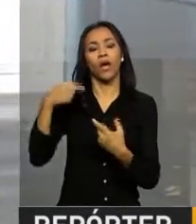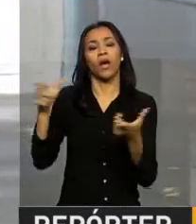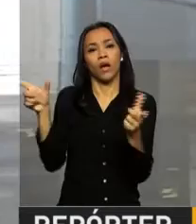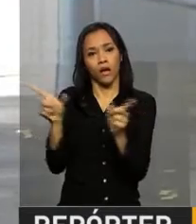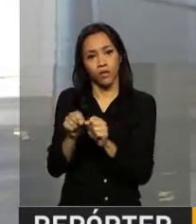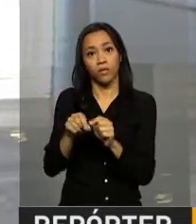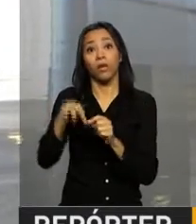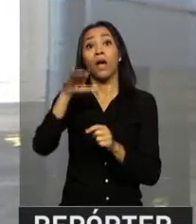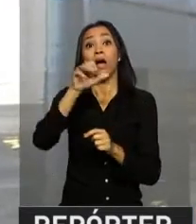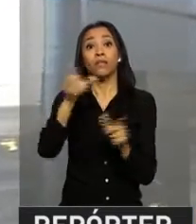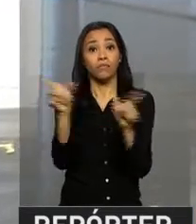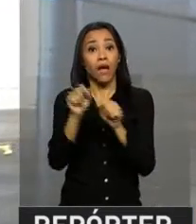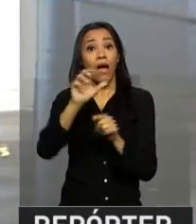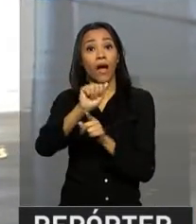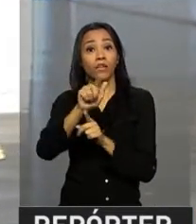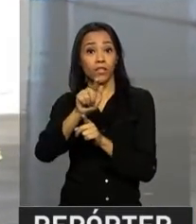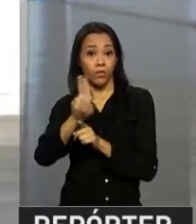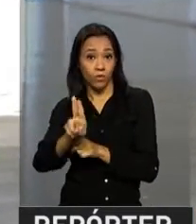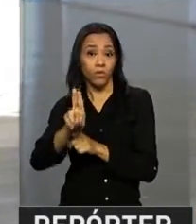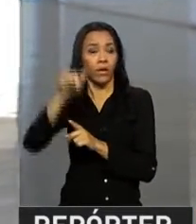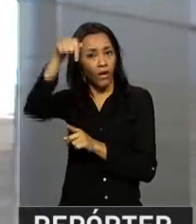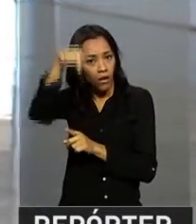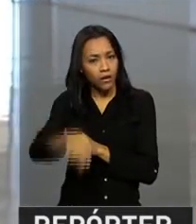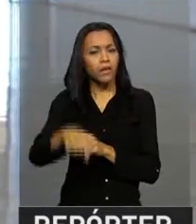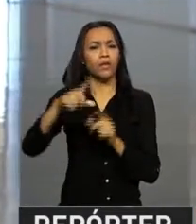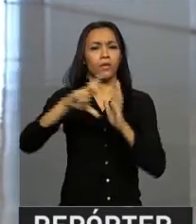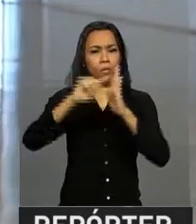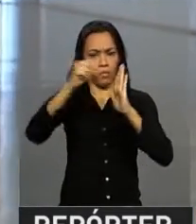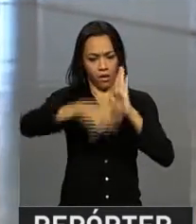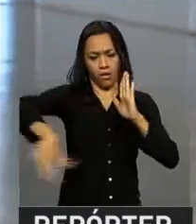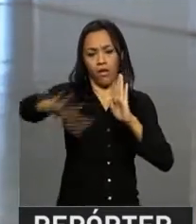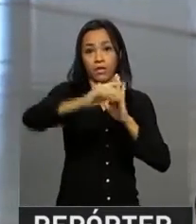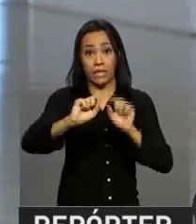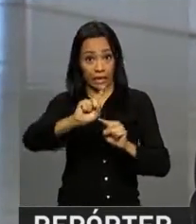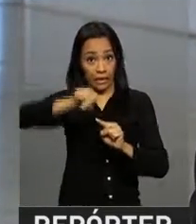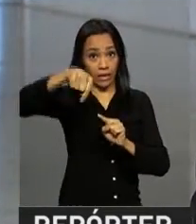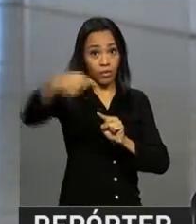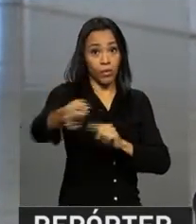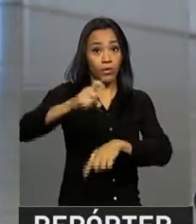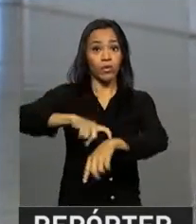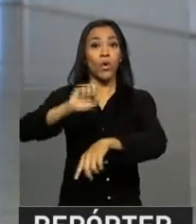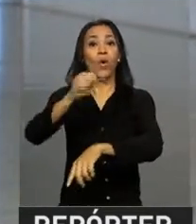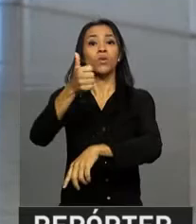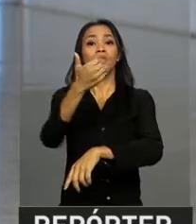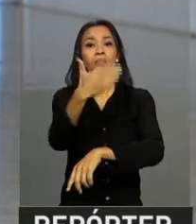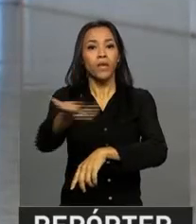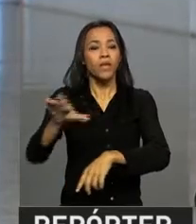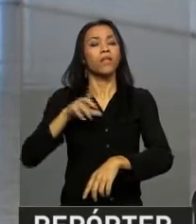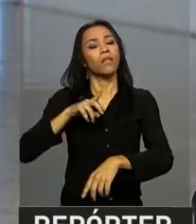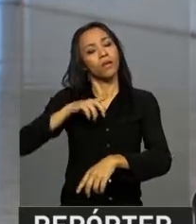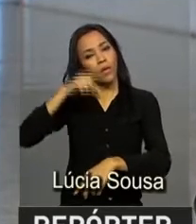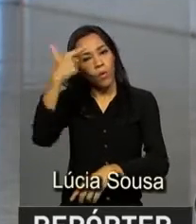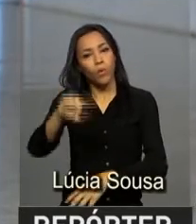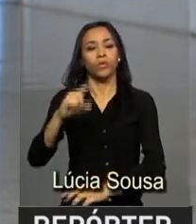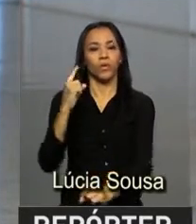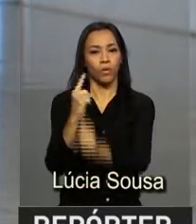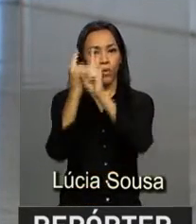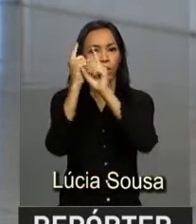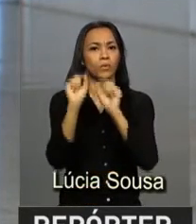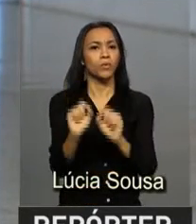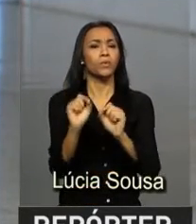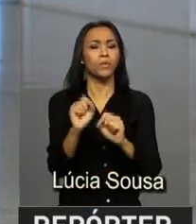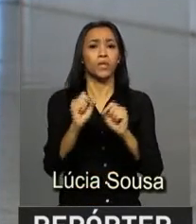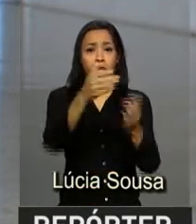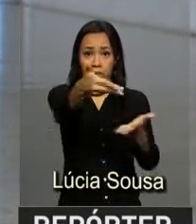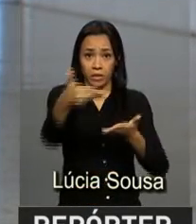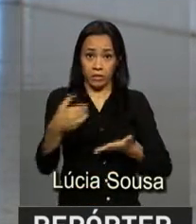Medina Osório, às 11 horas da manhã, aqui no Palácio do Planalto. Depois, às 11h30, Michel Temer recebe o ministro de